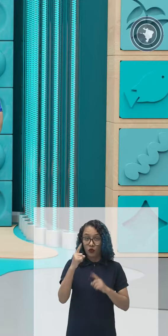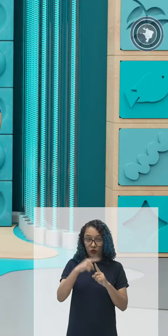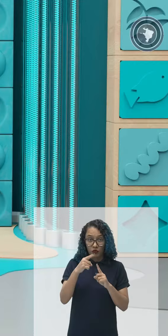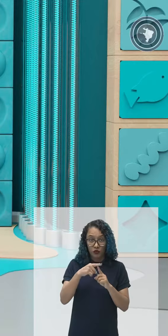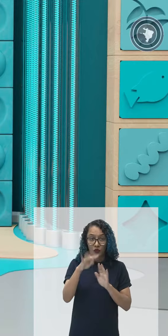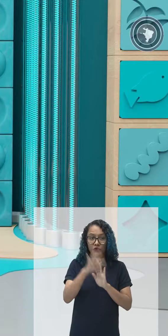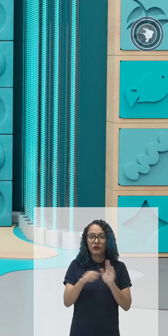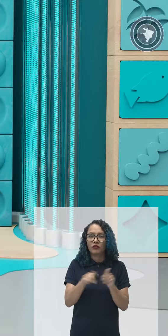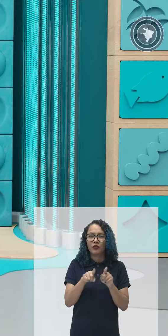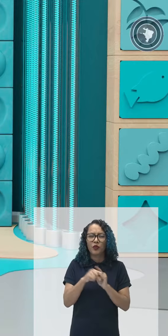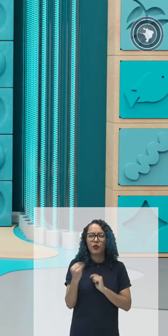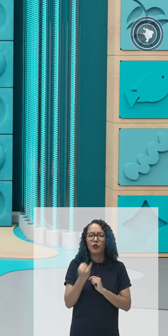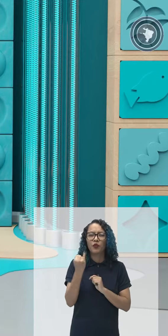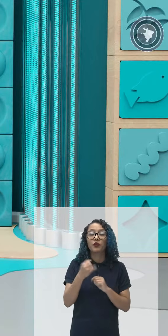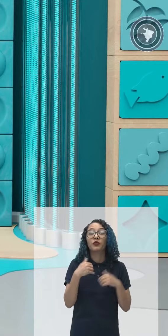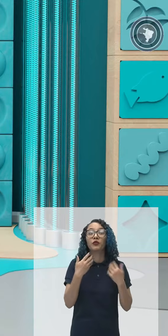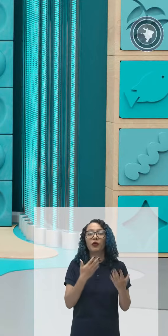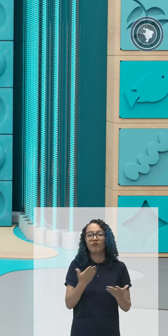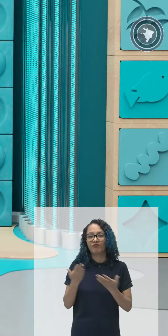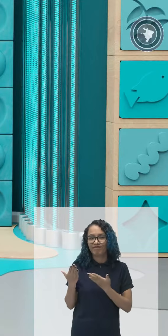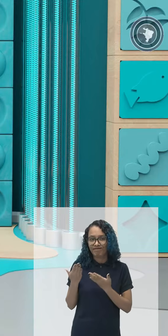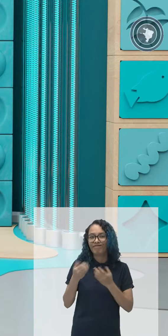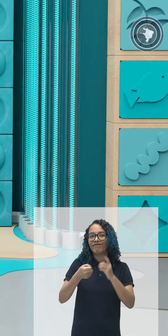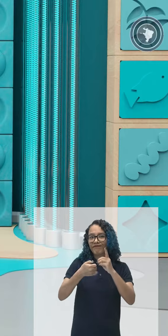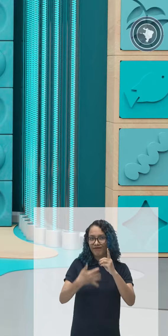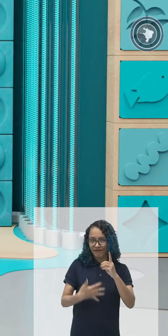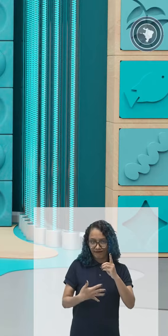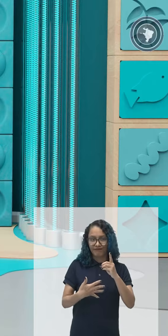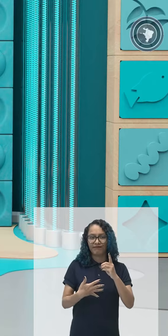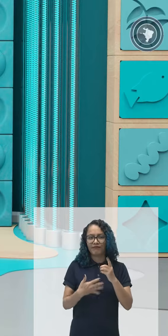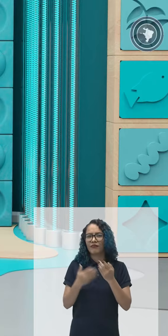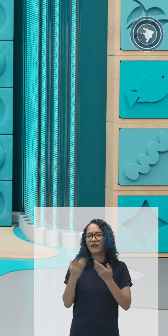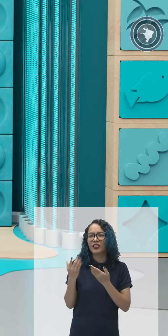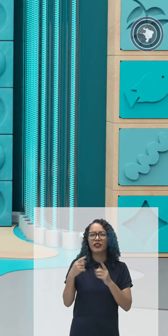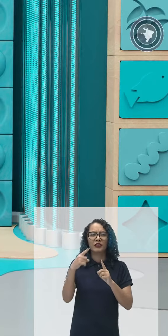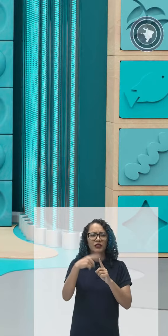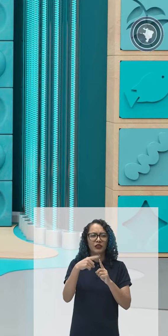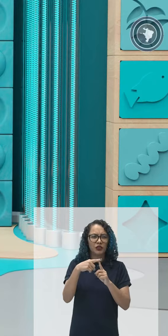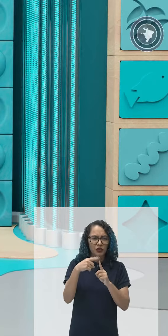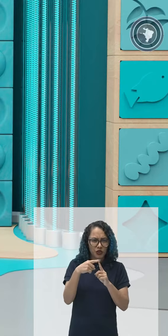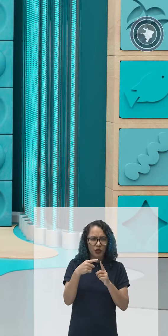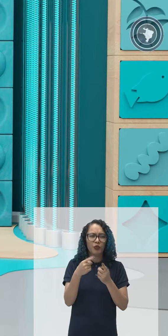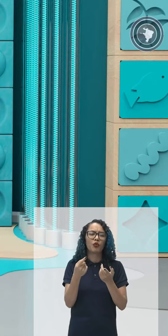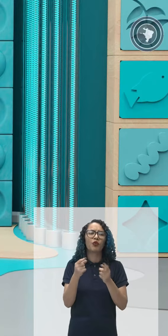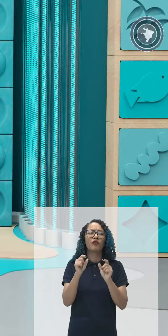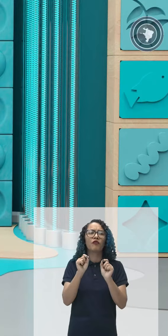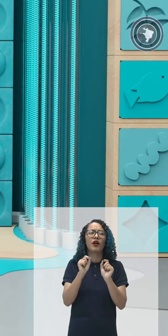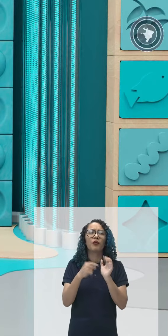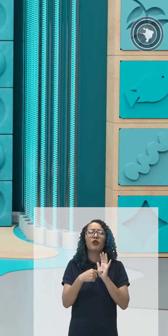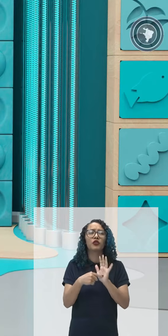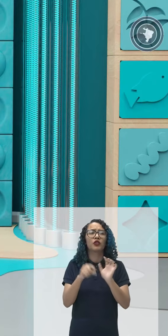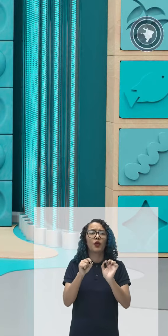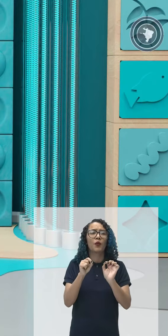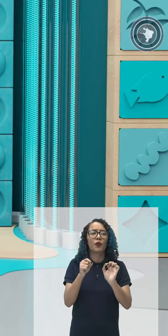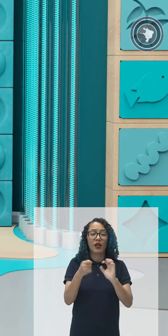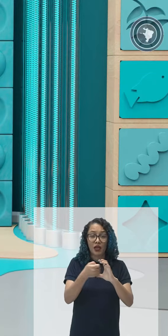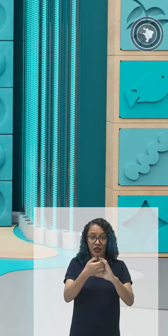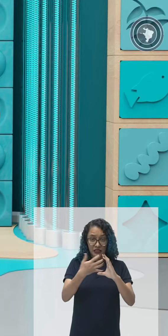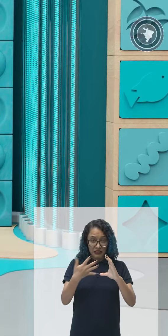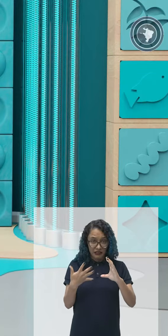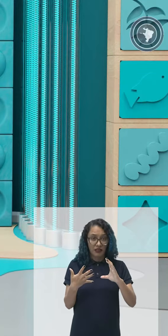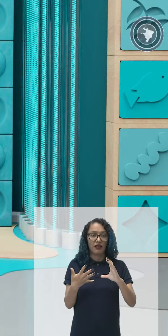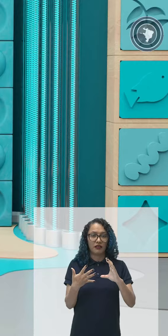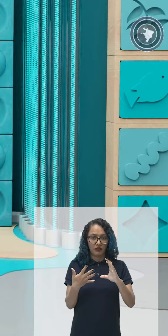é o tipo descritivo. E esse tipo, o que ele vai fazer? Ele vai expor as características, ou